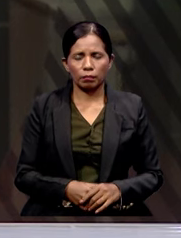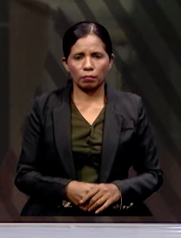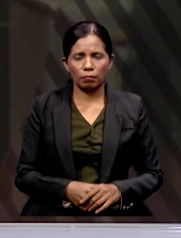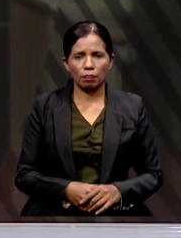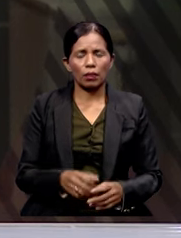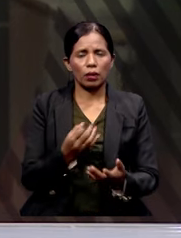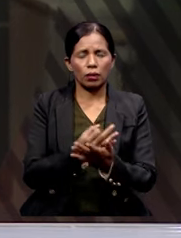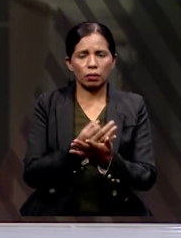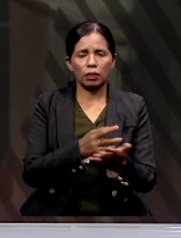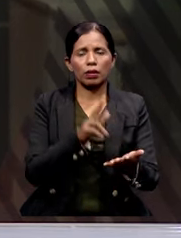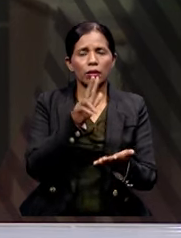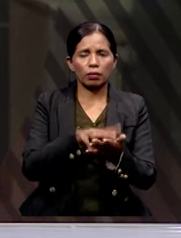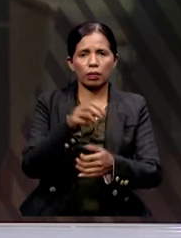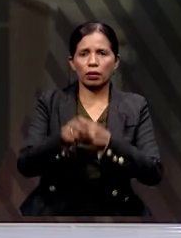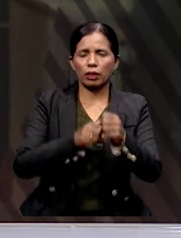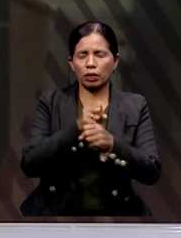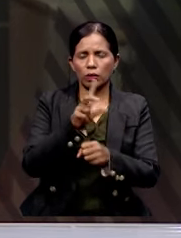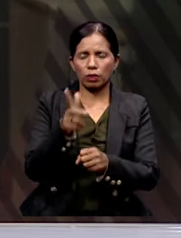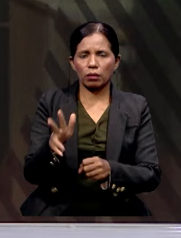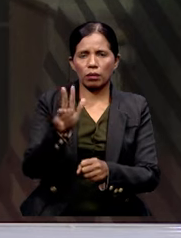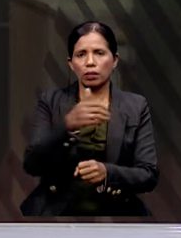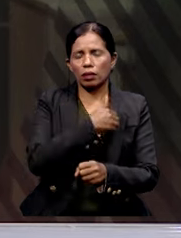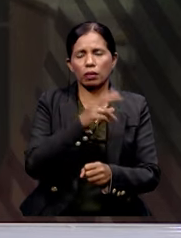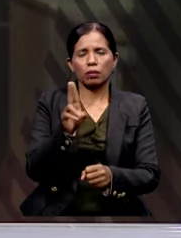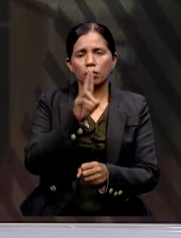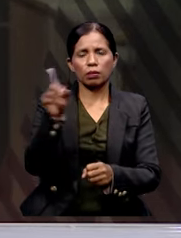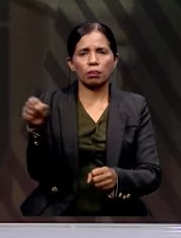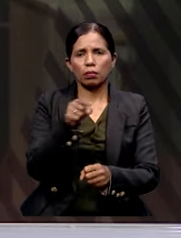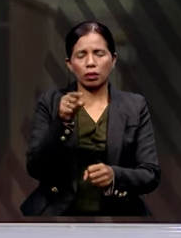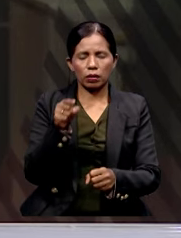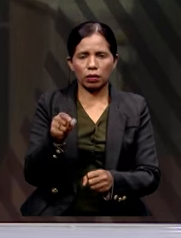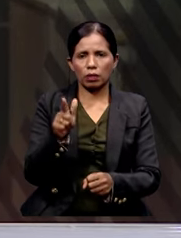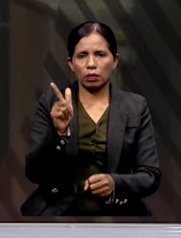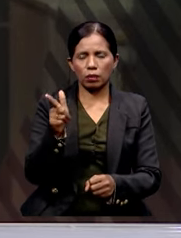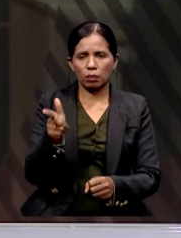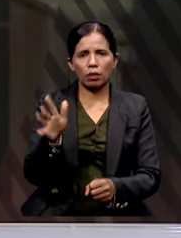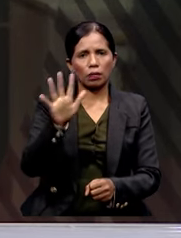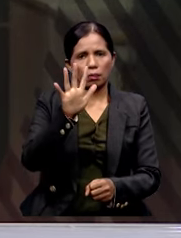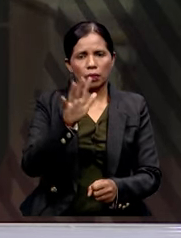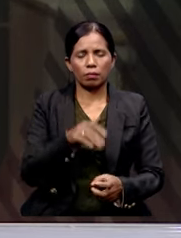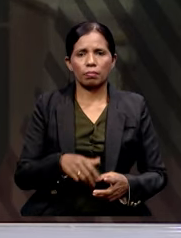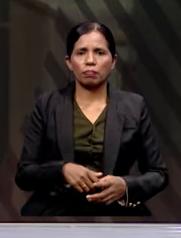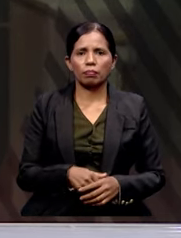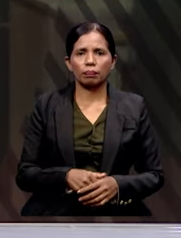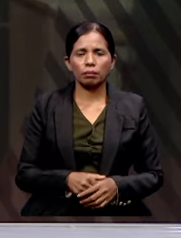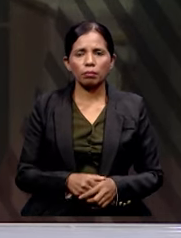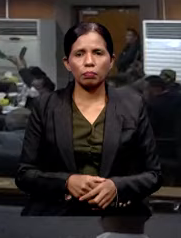Orçamento retificativo tina rihun rua recentolu, si dau que executa por cento rua nulu recin hat.